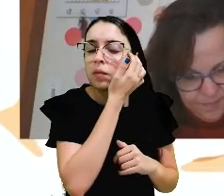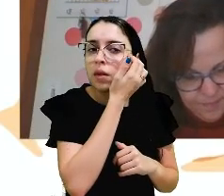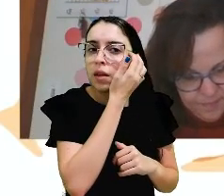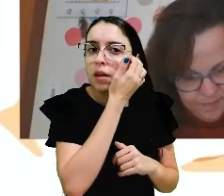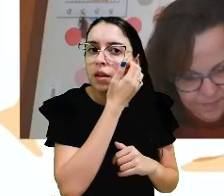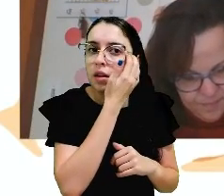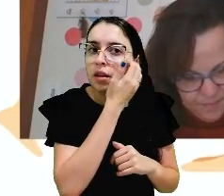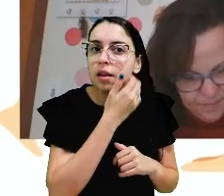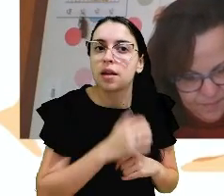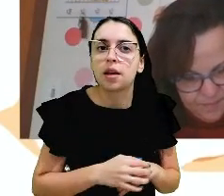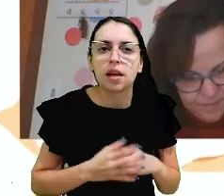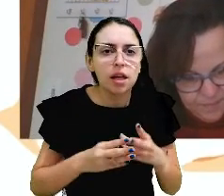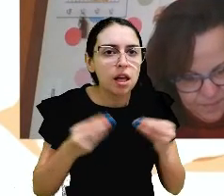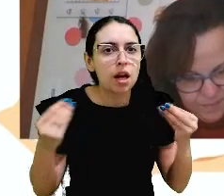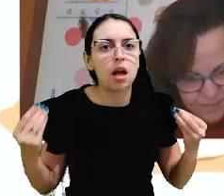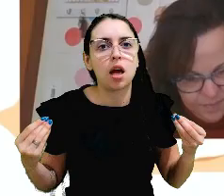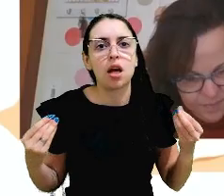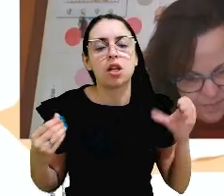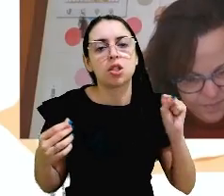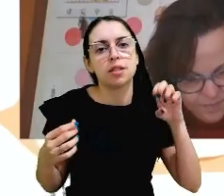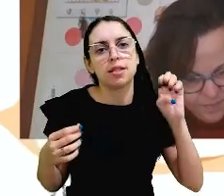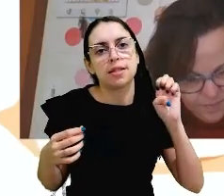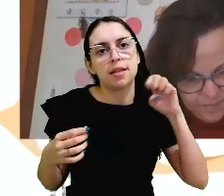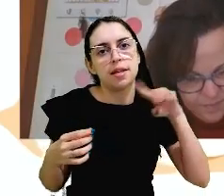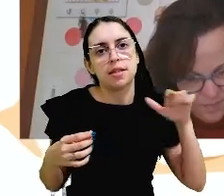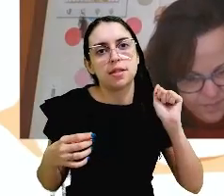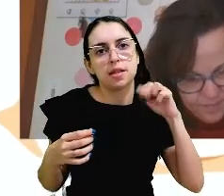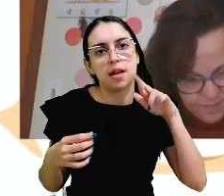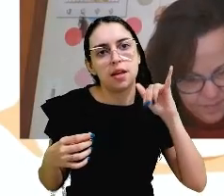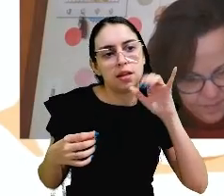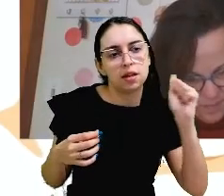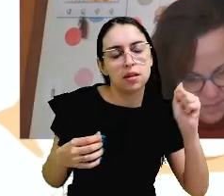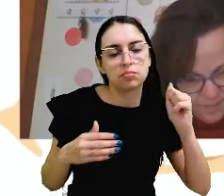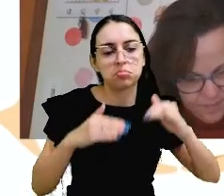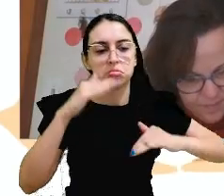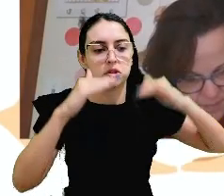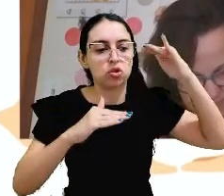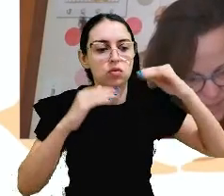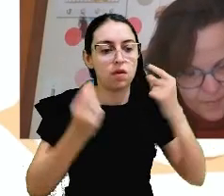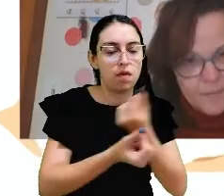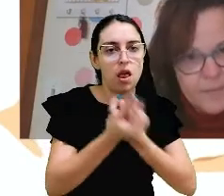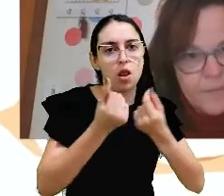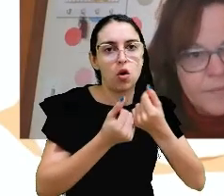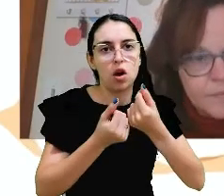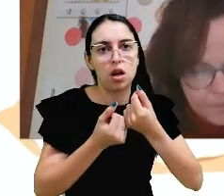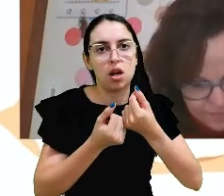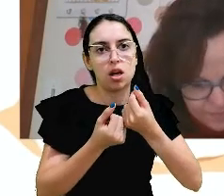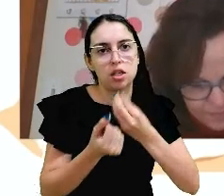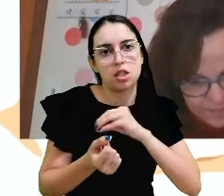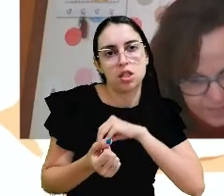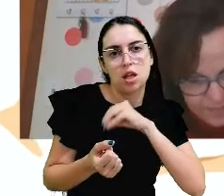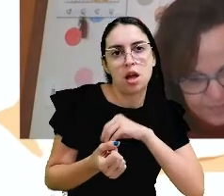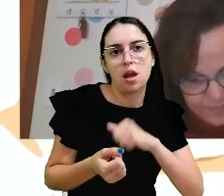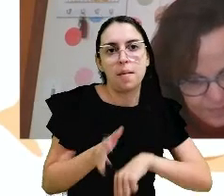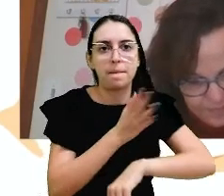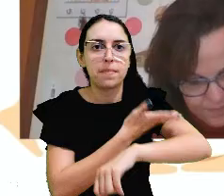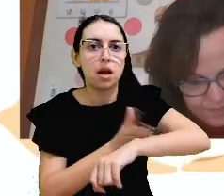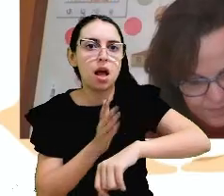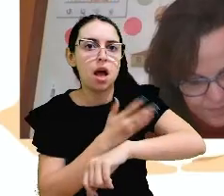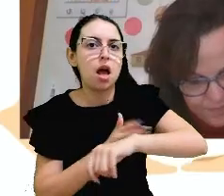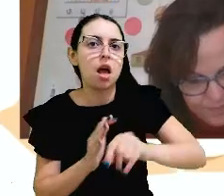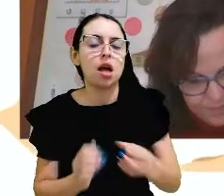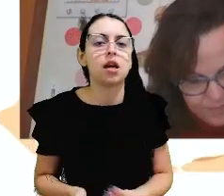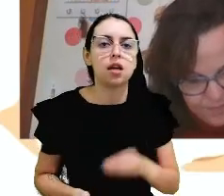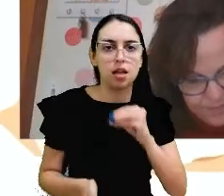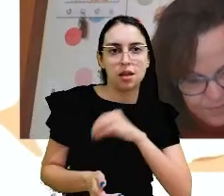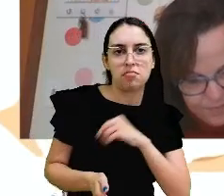epidemia de cesárea, que também tem um marcador de classe, né? Mulheres brancas e de classe média, como